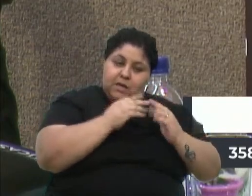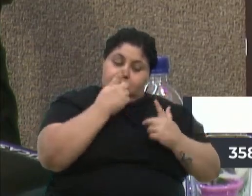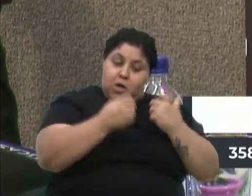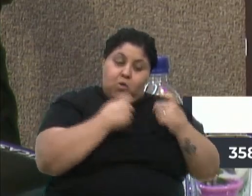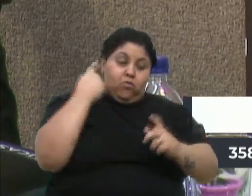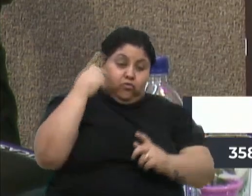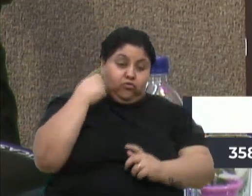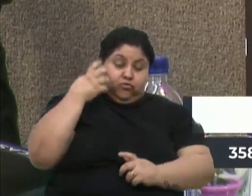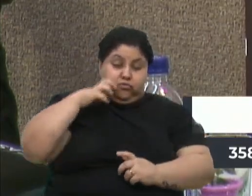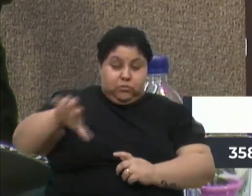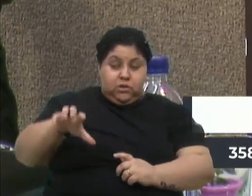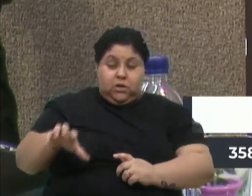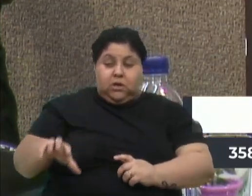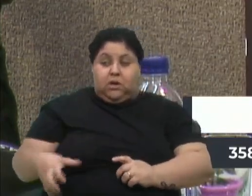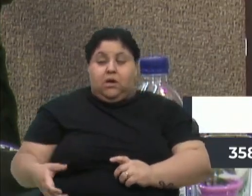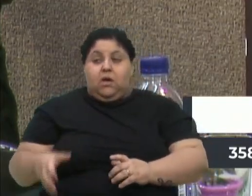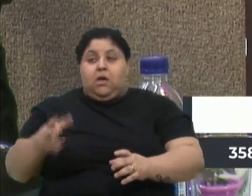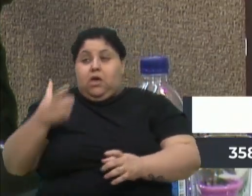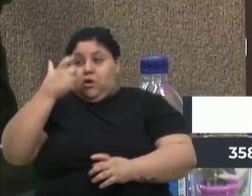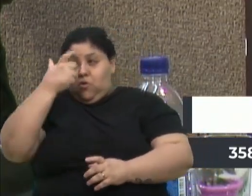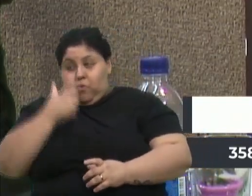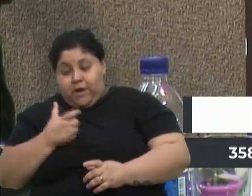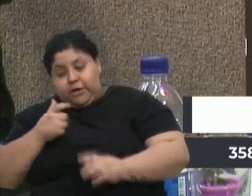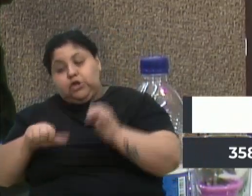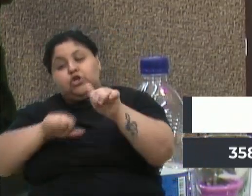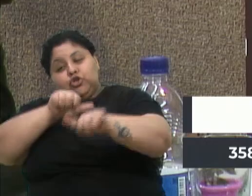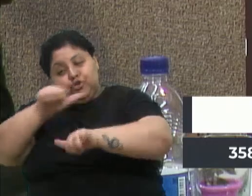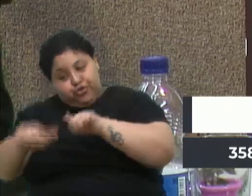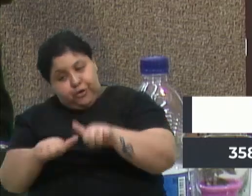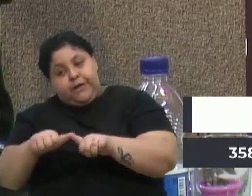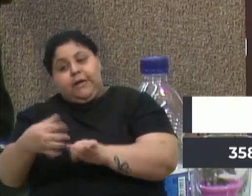que eles tenham mudado de ideia, que isso beneficiaria a